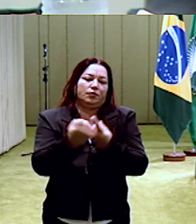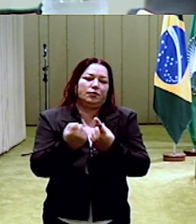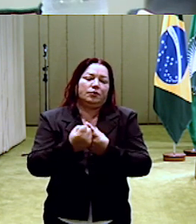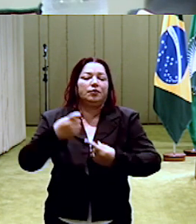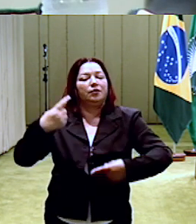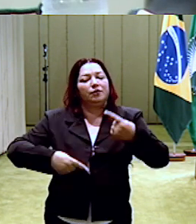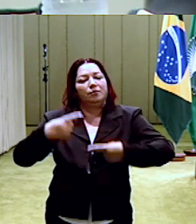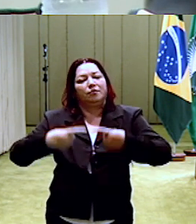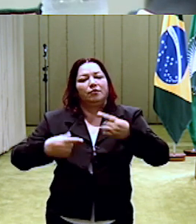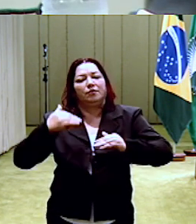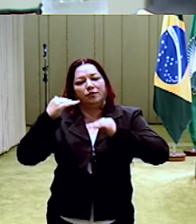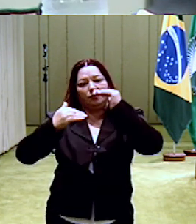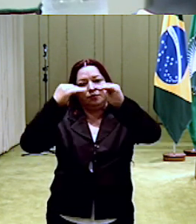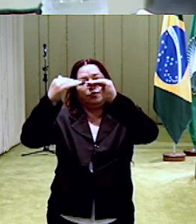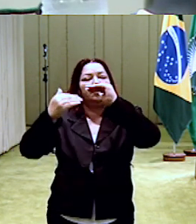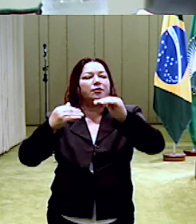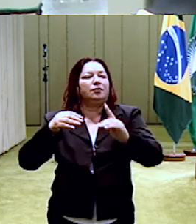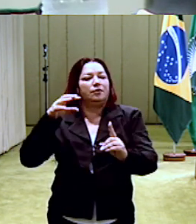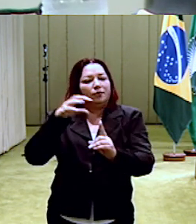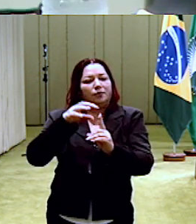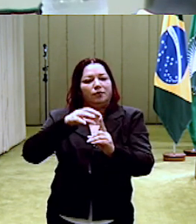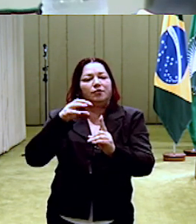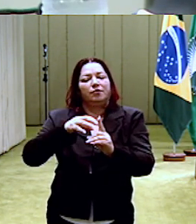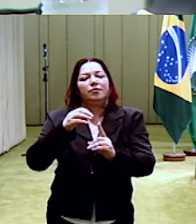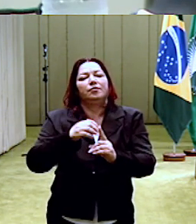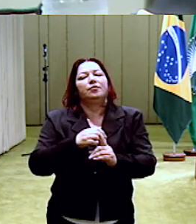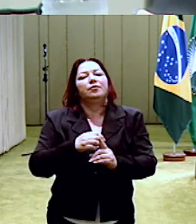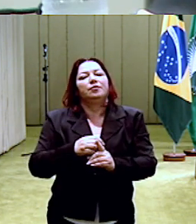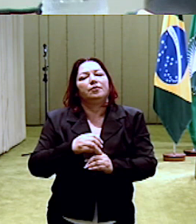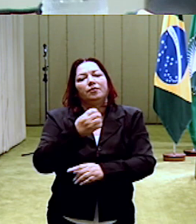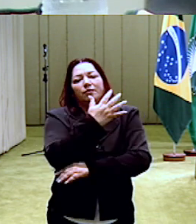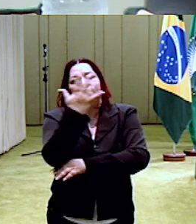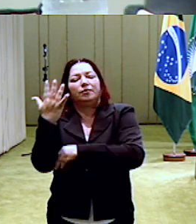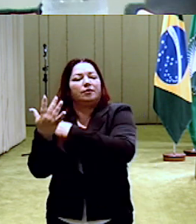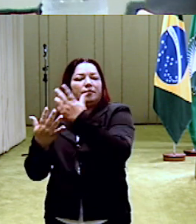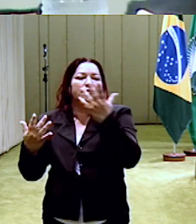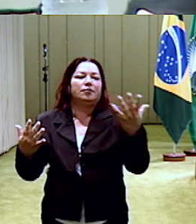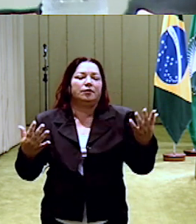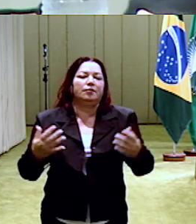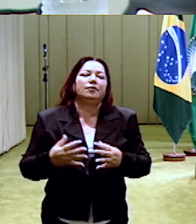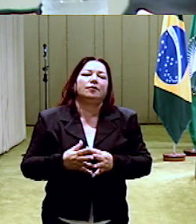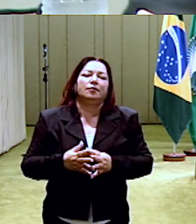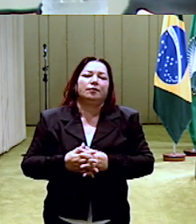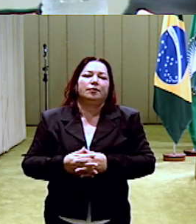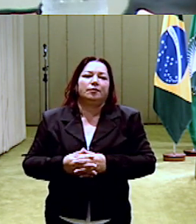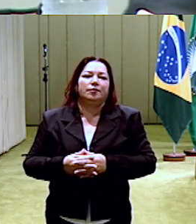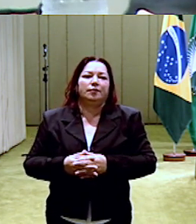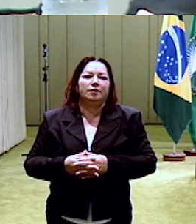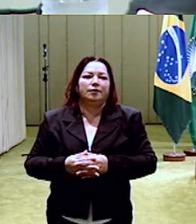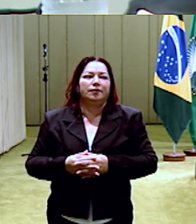de desenvolvimento com grande impacto socioambiental. Isso está na diretriz número 5, objetivo estratégico número 1 do